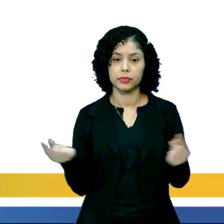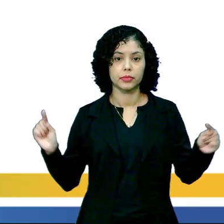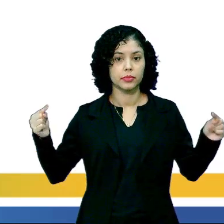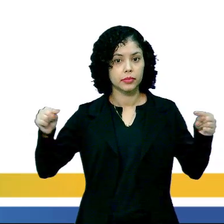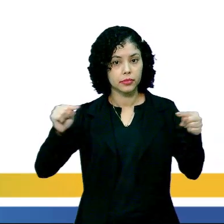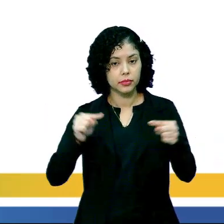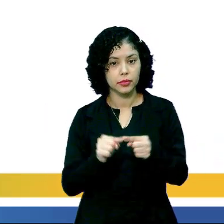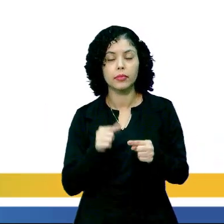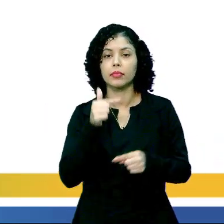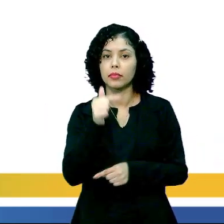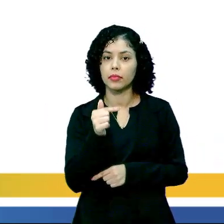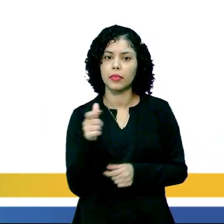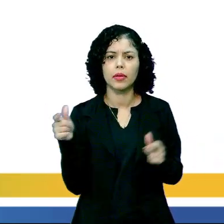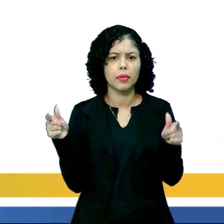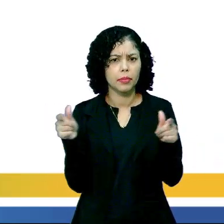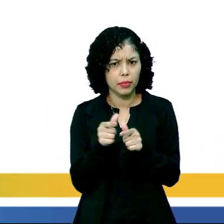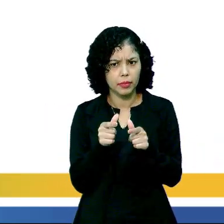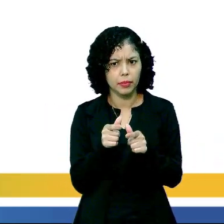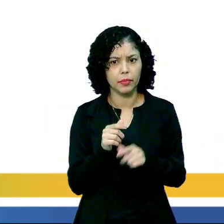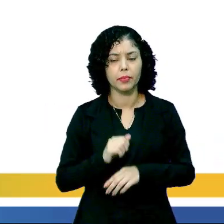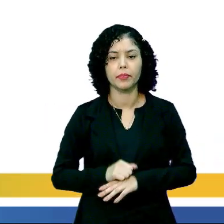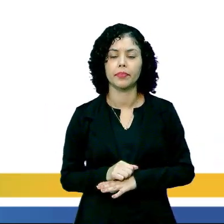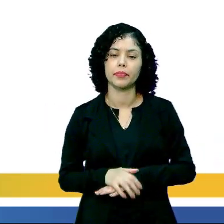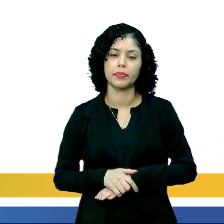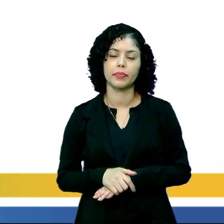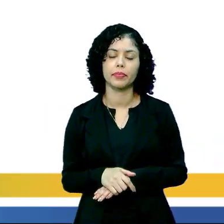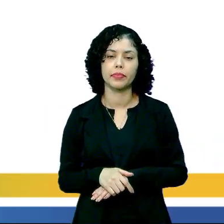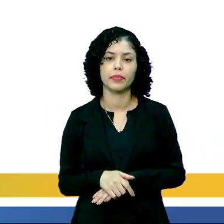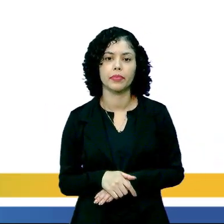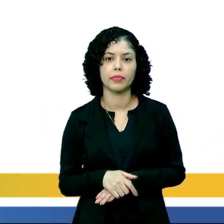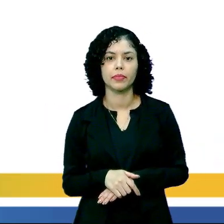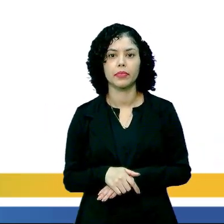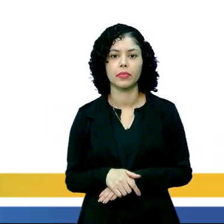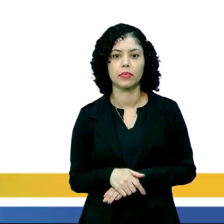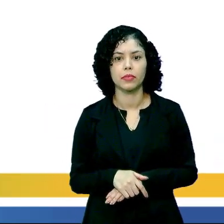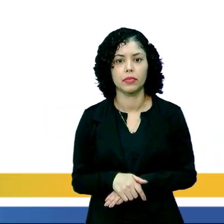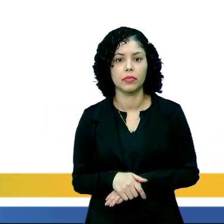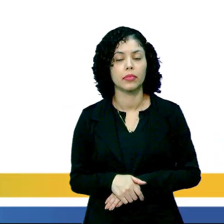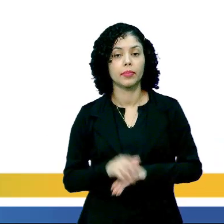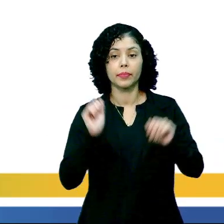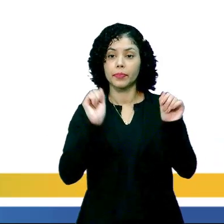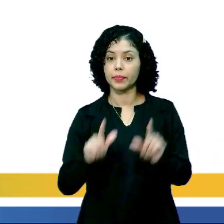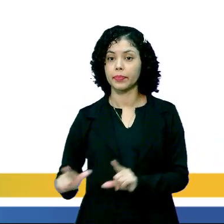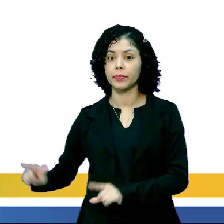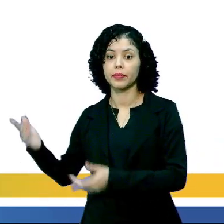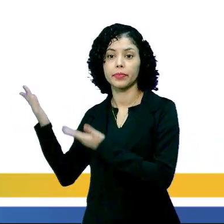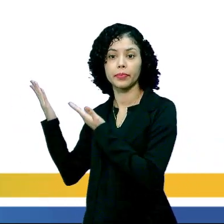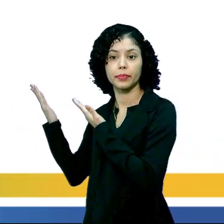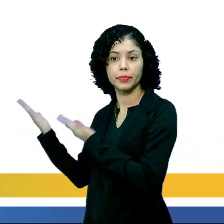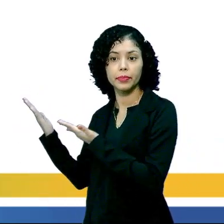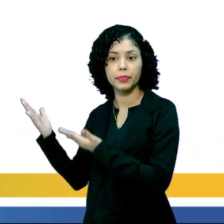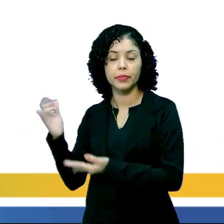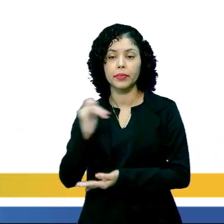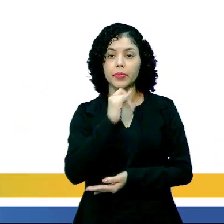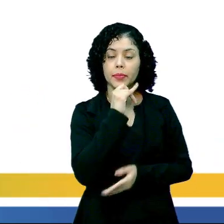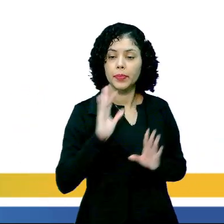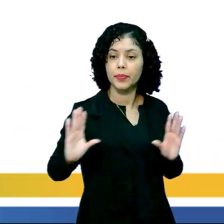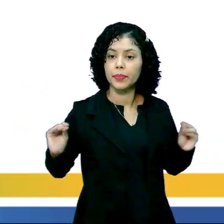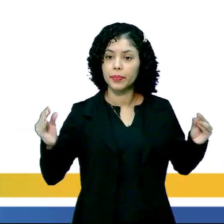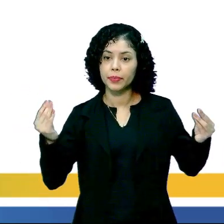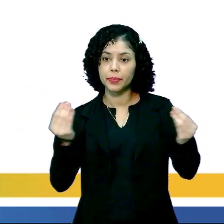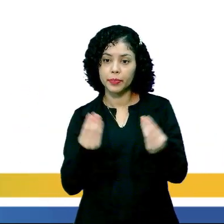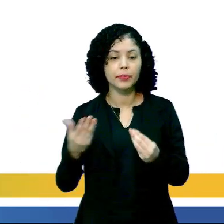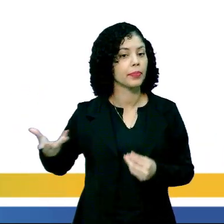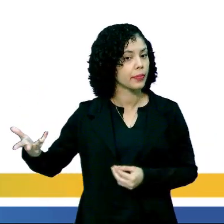próximo do sete menos ácido ou menos básico é essa substância aí na tela vocês estão acompanhando alguns exemplos né de substâncias